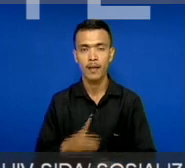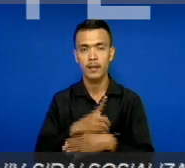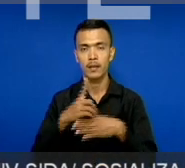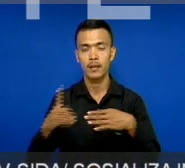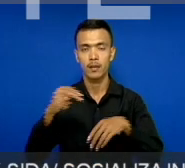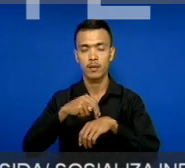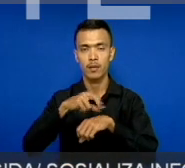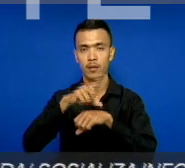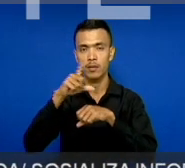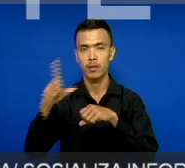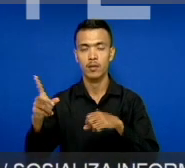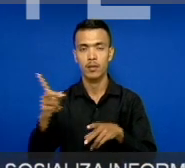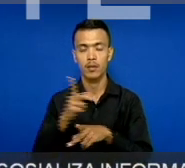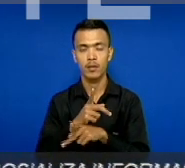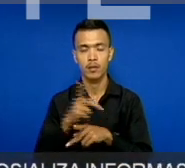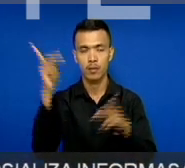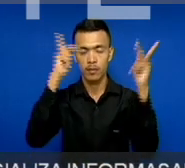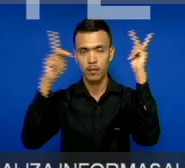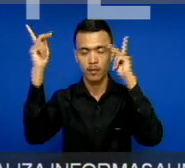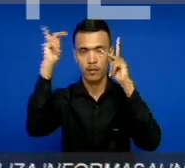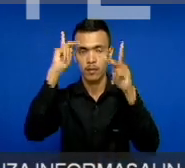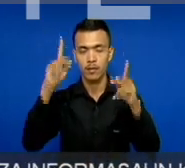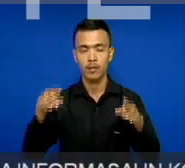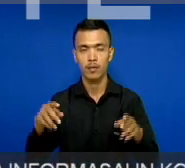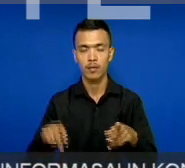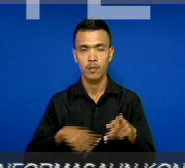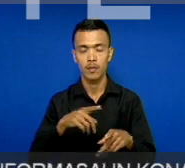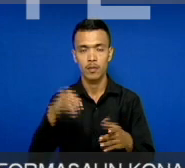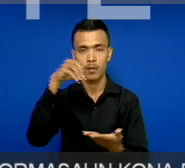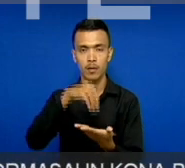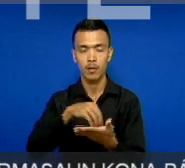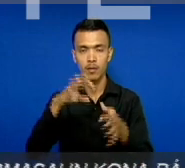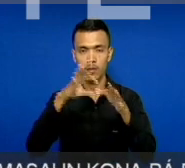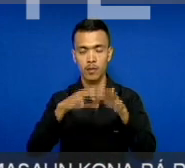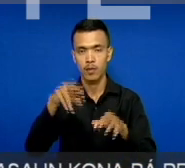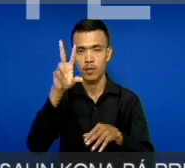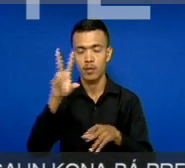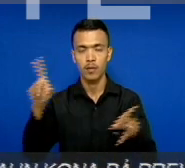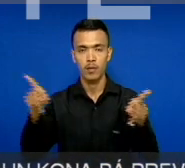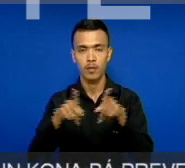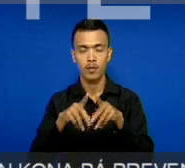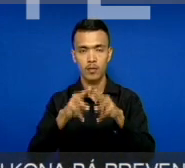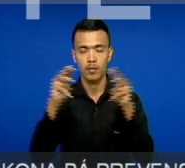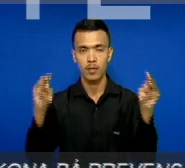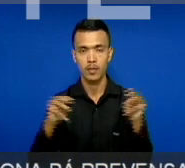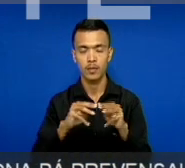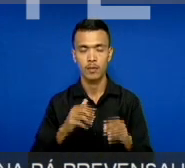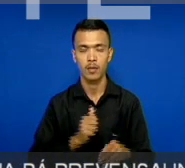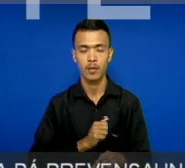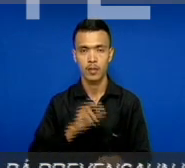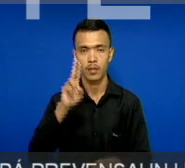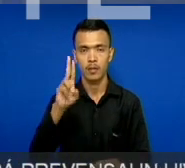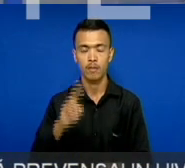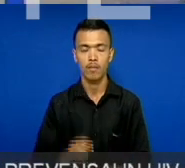Direção Nacional Prevenção Conflito Comunitário destaca pessoal na Entolo, apóstolo Equidoé, município Eleu.